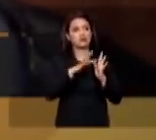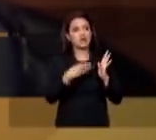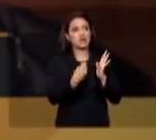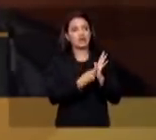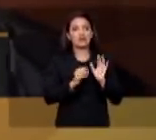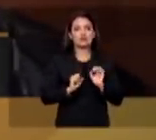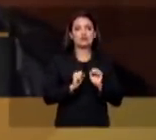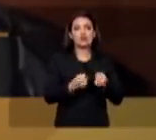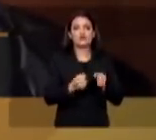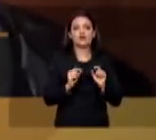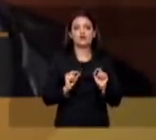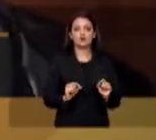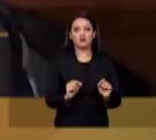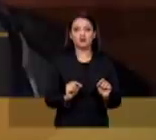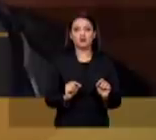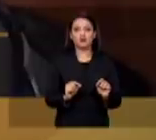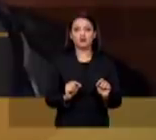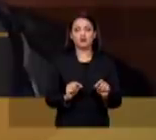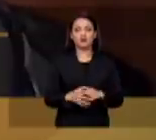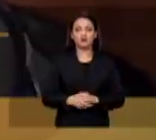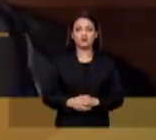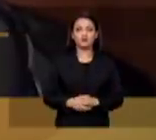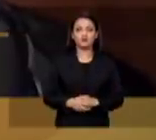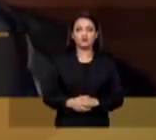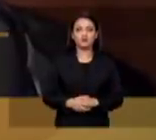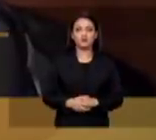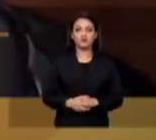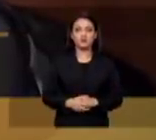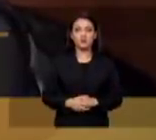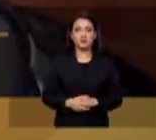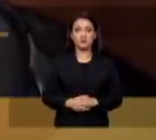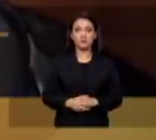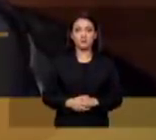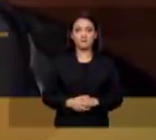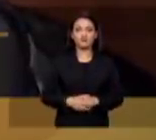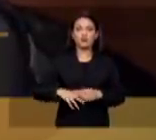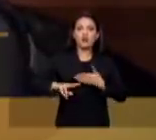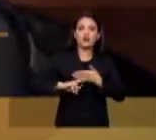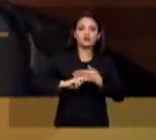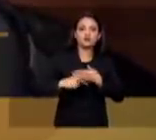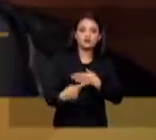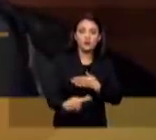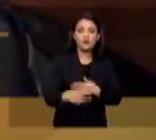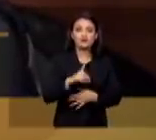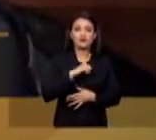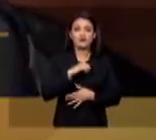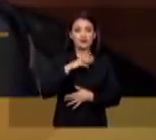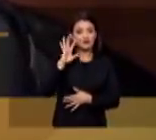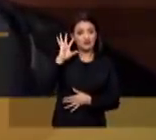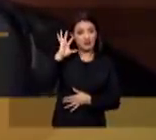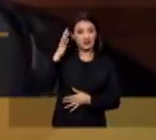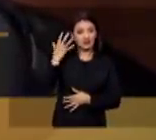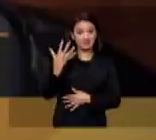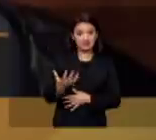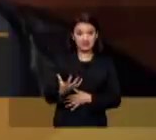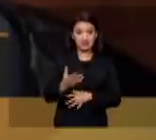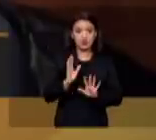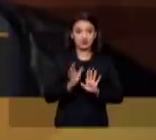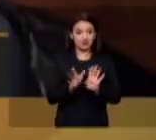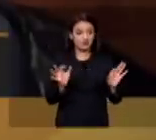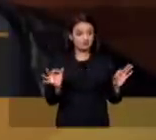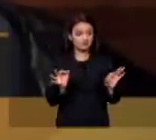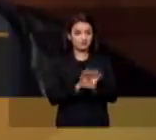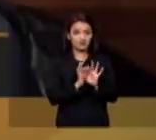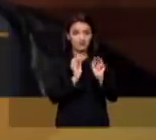parte agravante, que os efeitos que emanam da decisão agravada, após o seu trânsito em